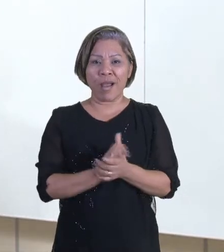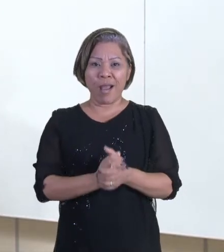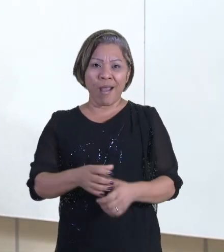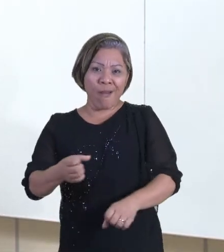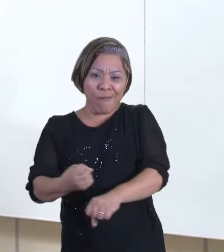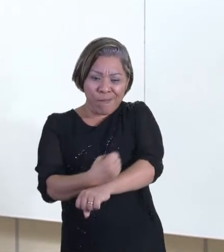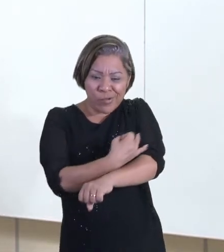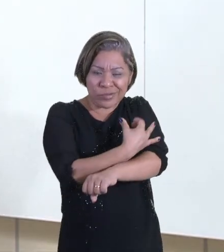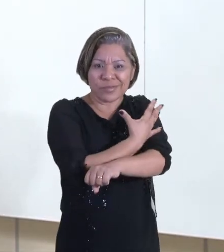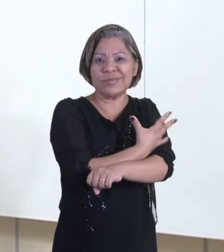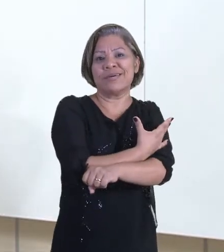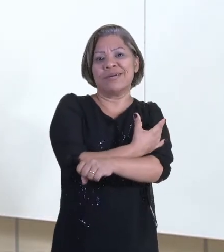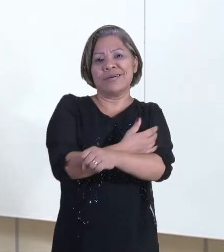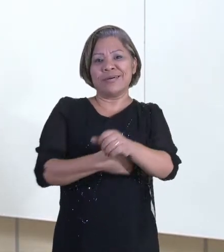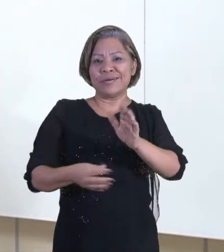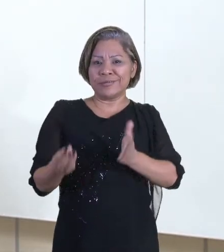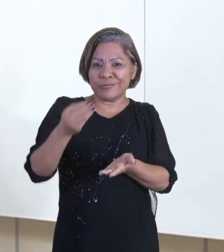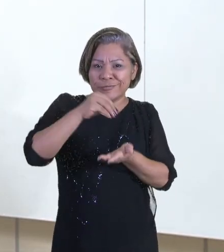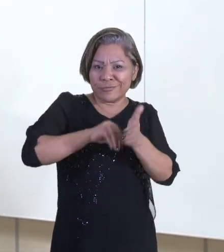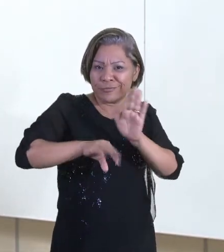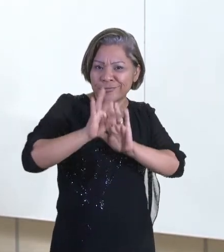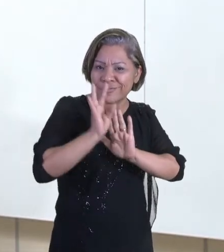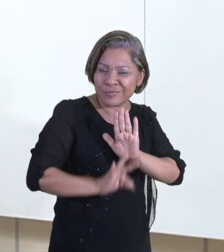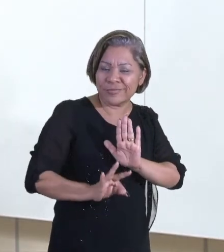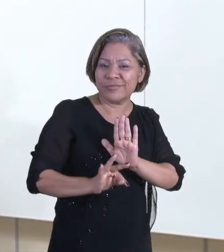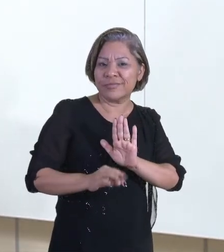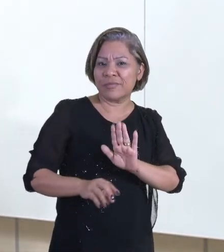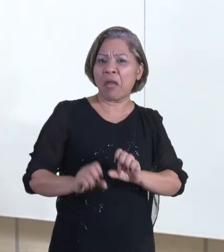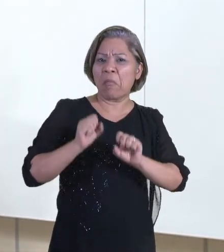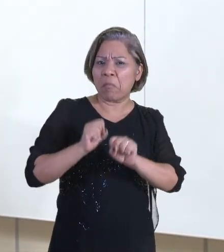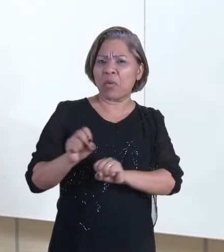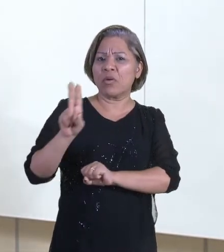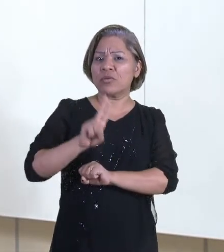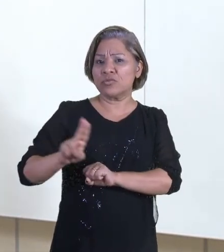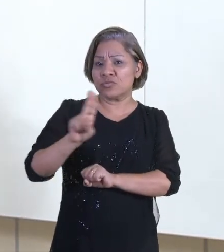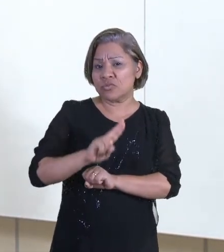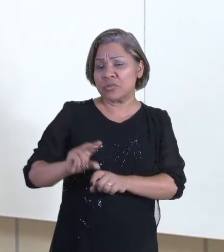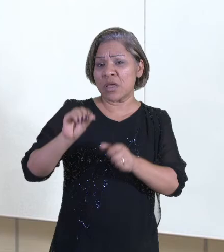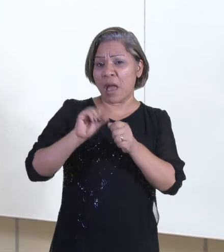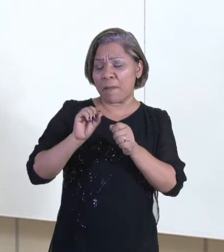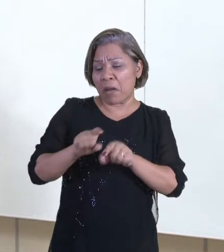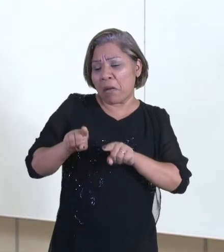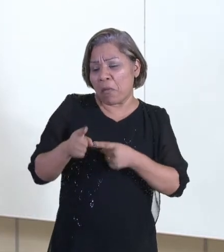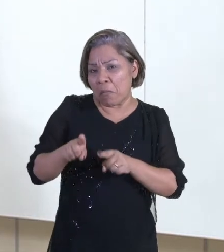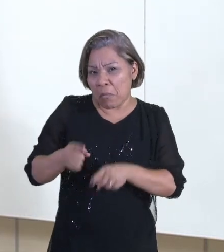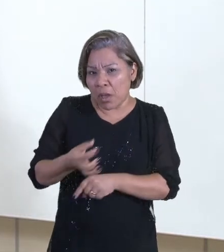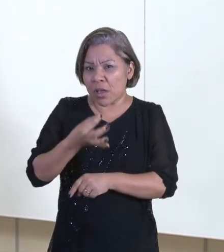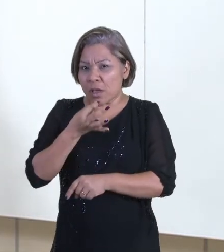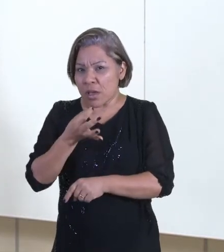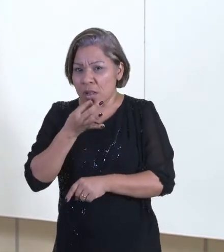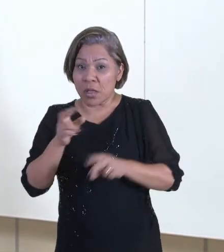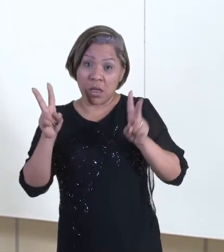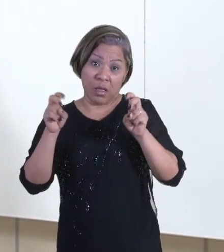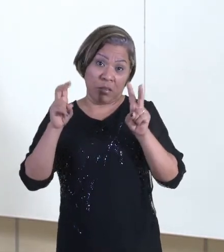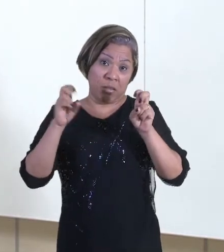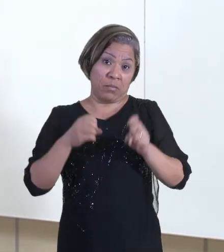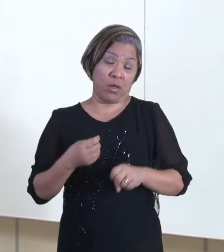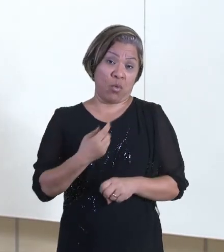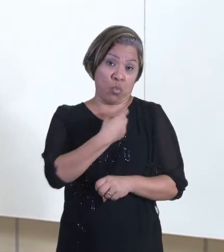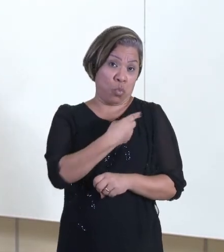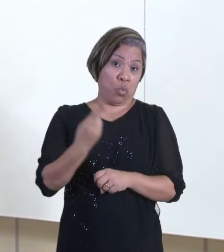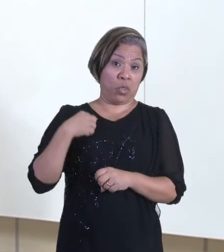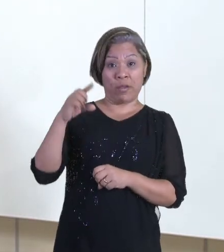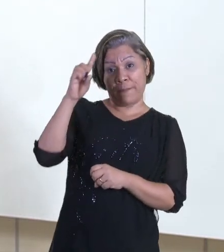nessa crônica, né? E pode utilizar para fazer críticas sobre determinado assunto do nosso cotidiano. E o